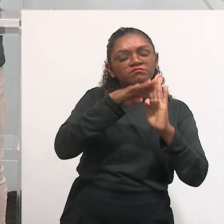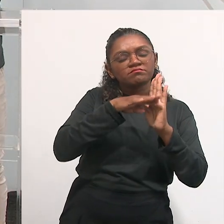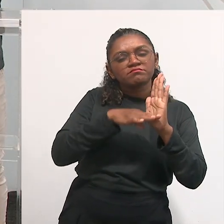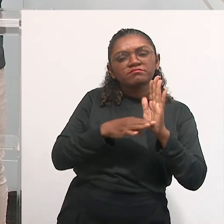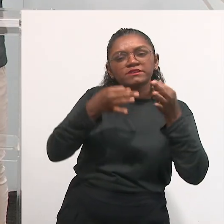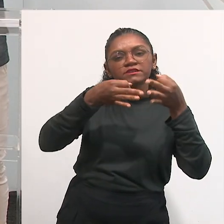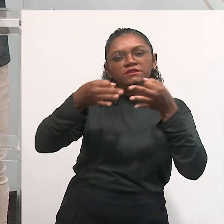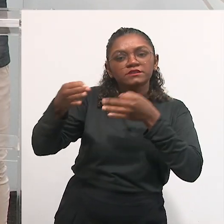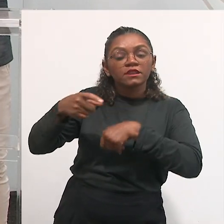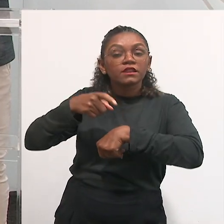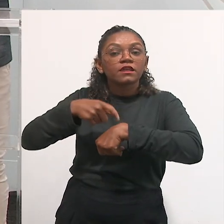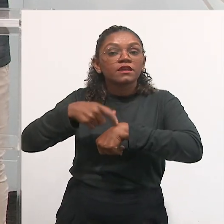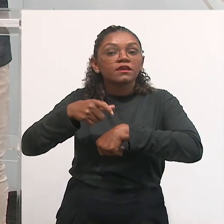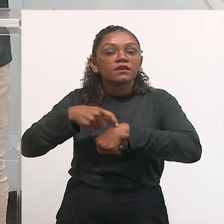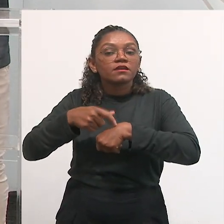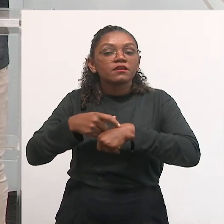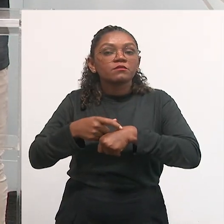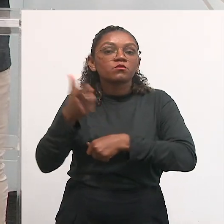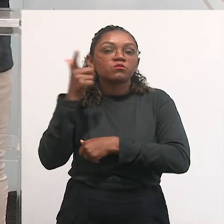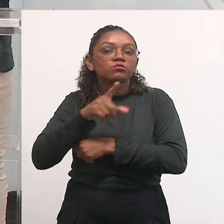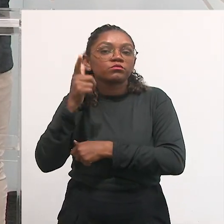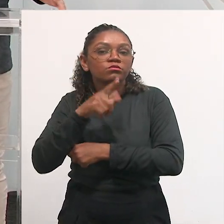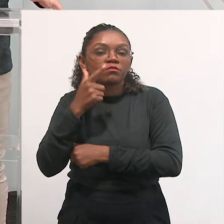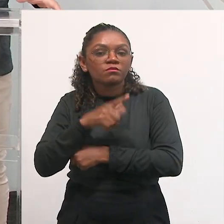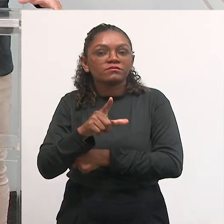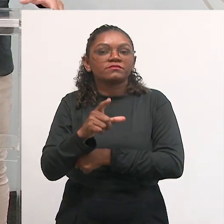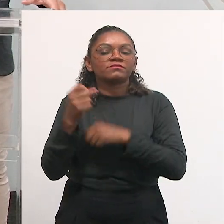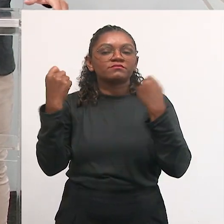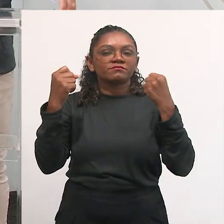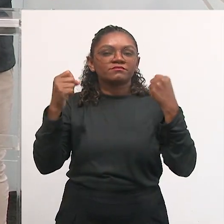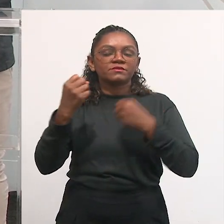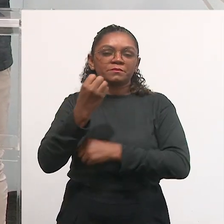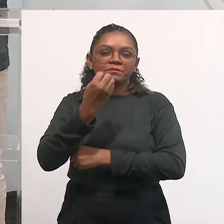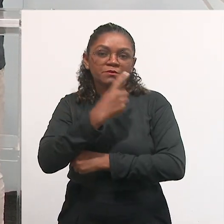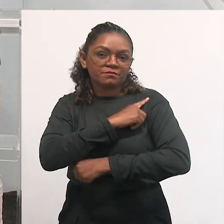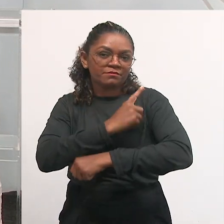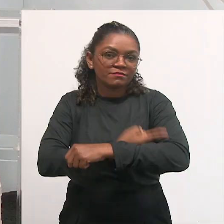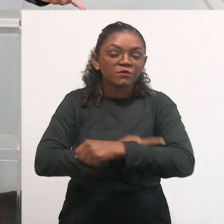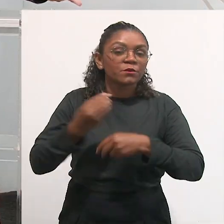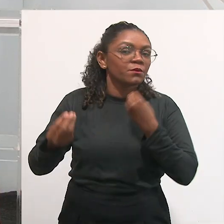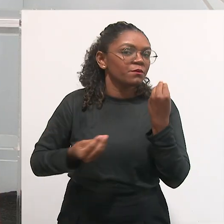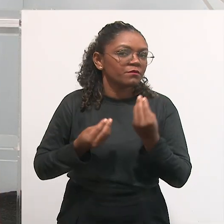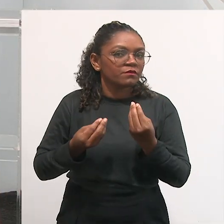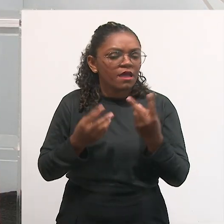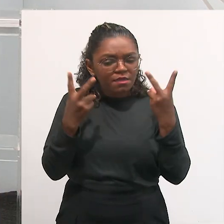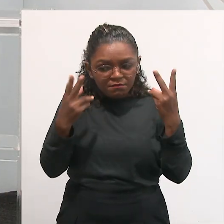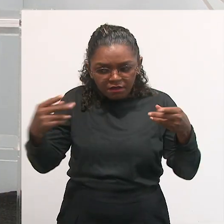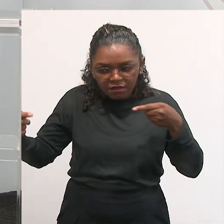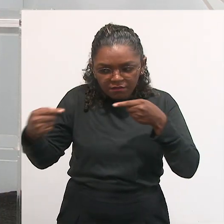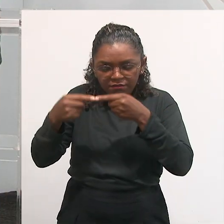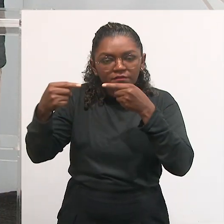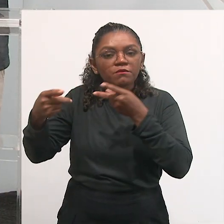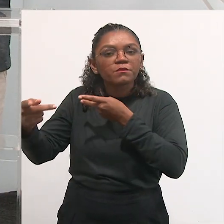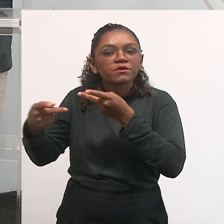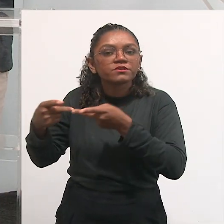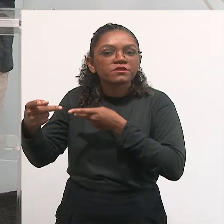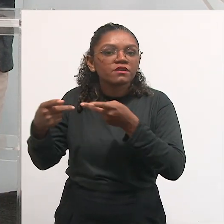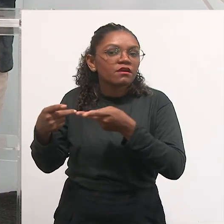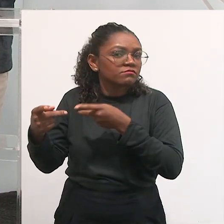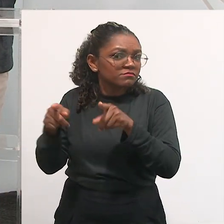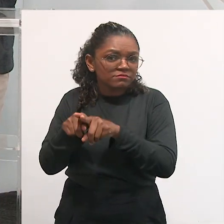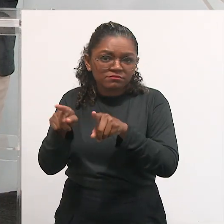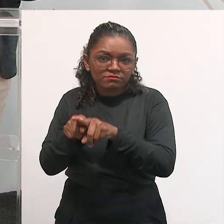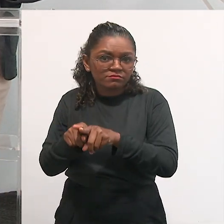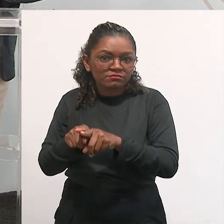é necessário para que eu consiga entrar em forma? Isso vai ser muito relativo. A mesma coisa acontece em um projeto de